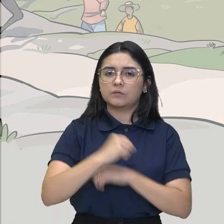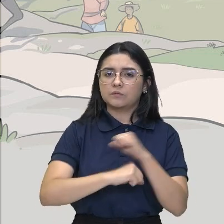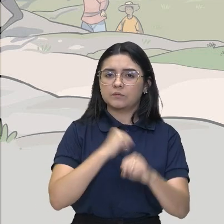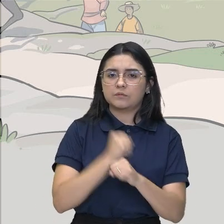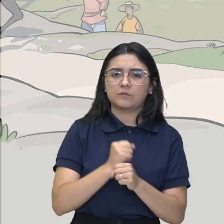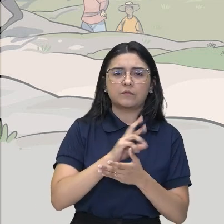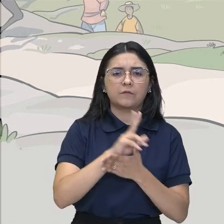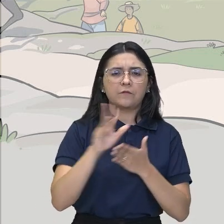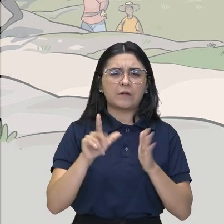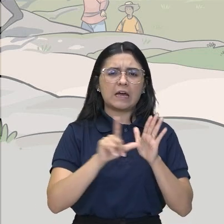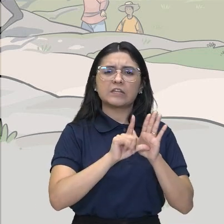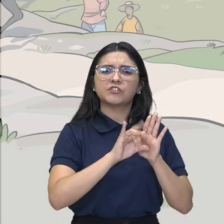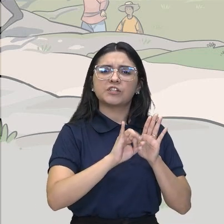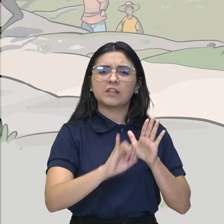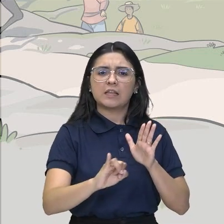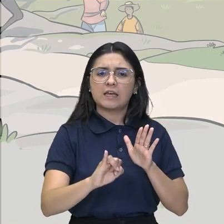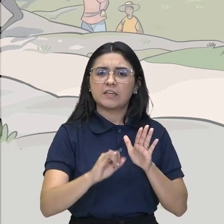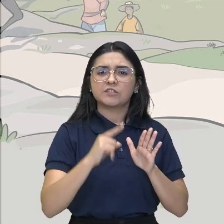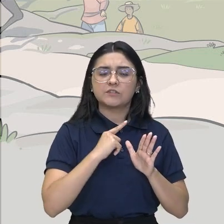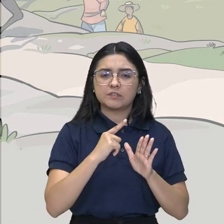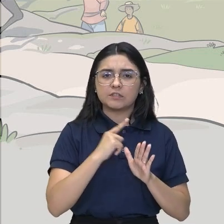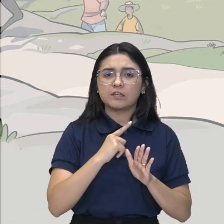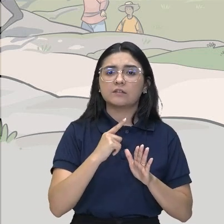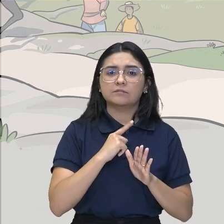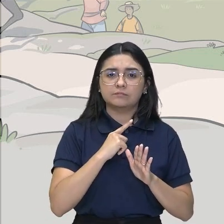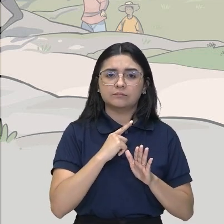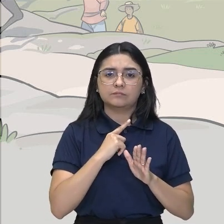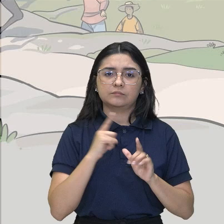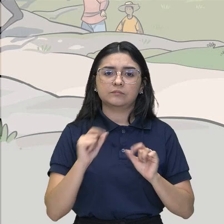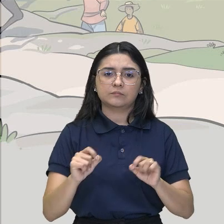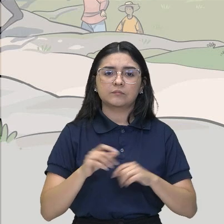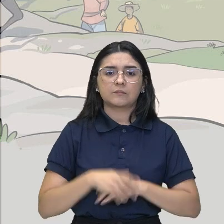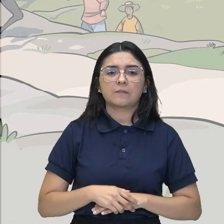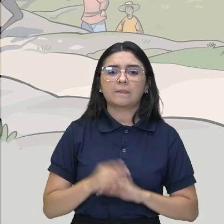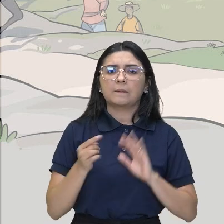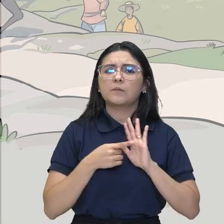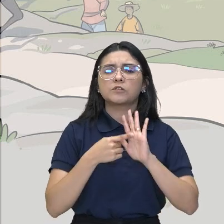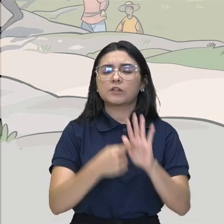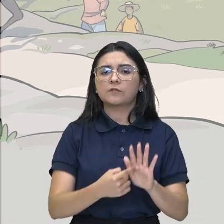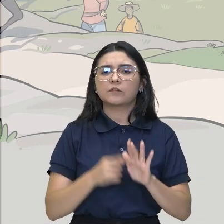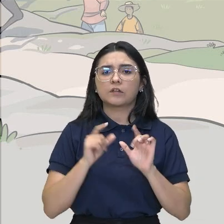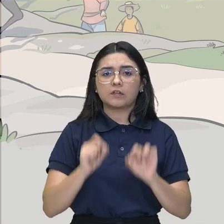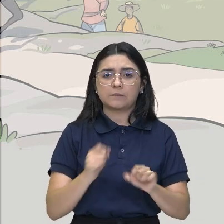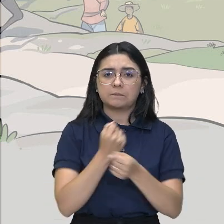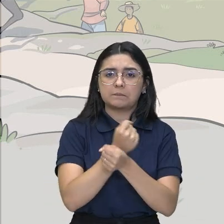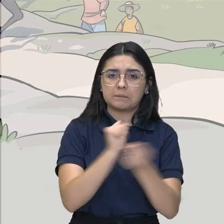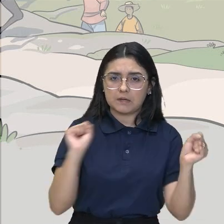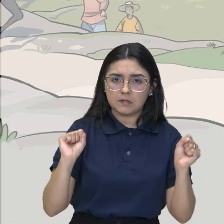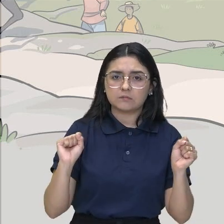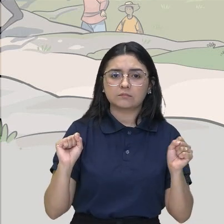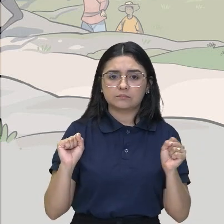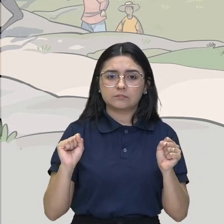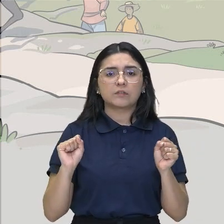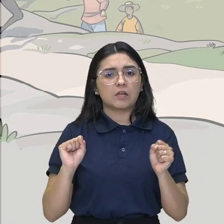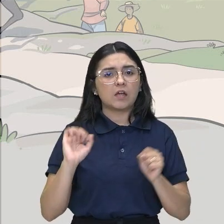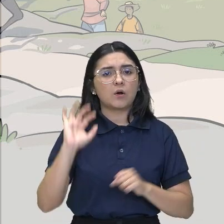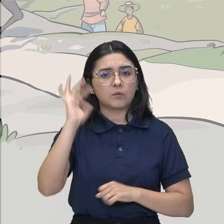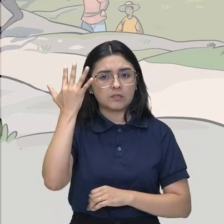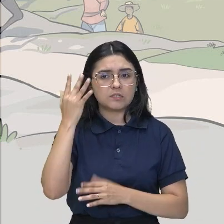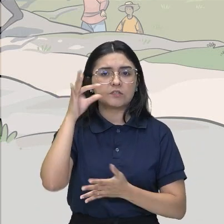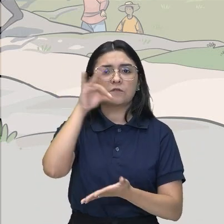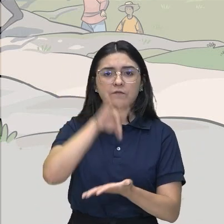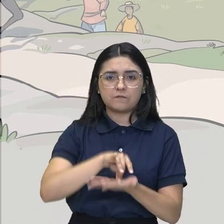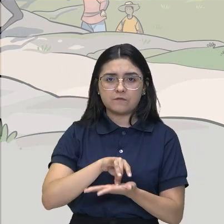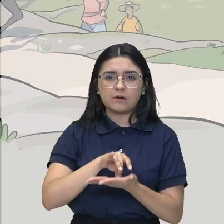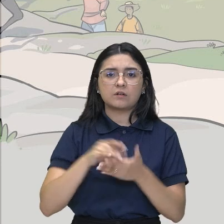lei do ventre livre, a lei do sexagenário, já dava ali indício de que a abolição da escravidão iria acontecer mais cedo